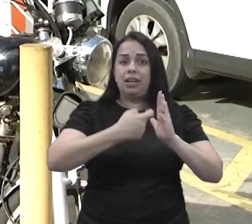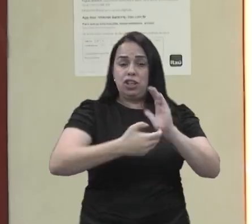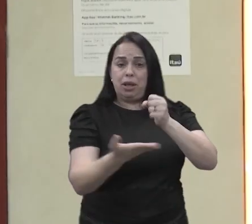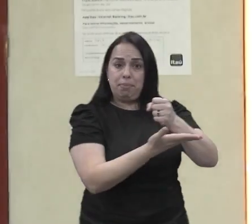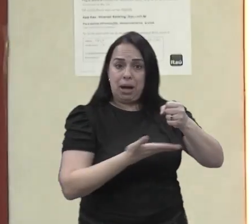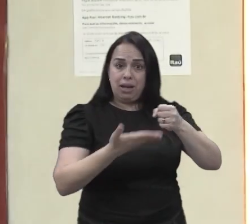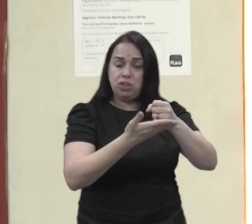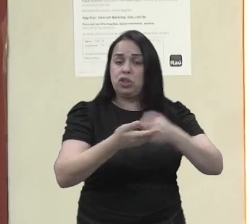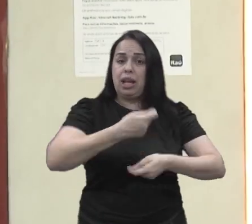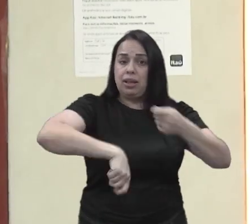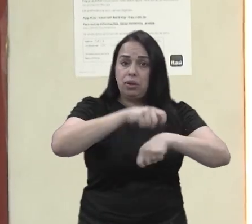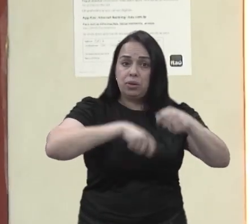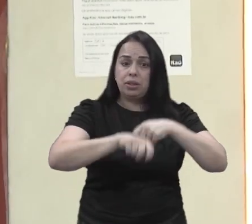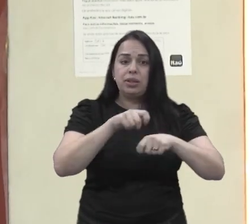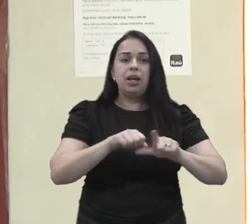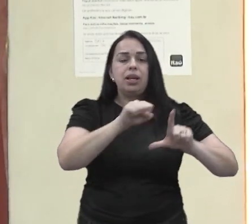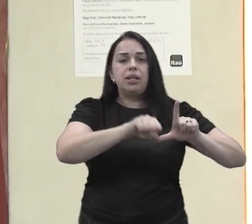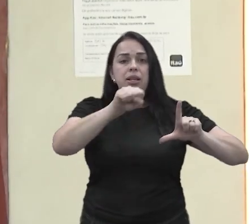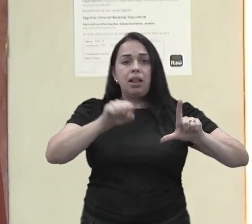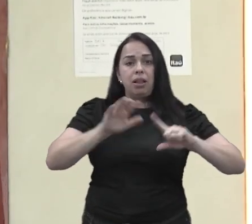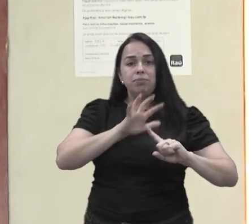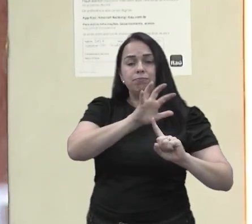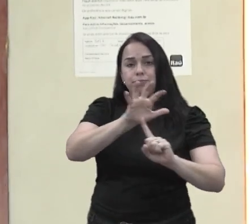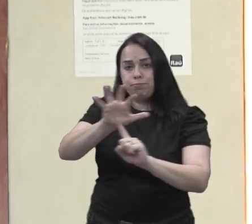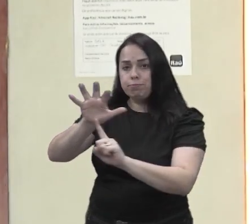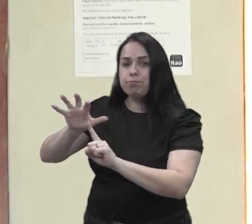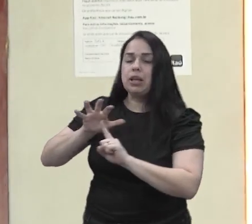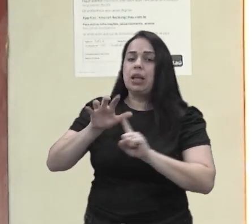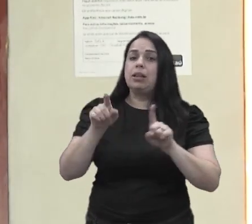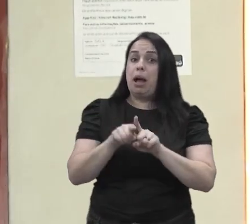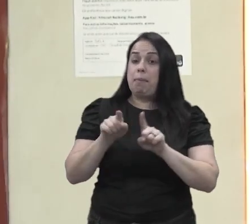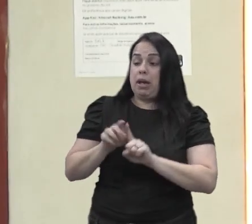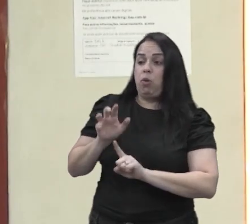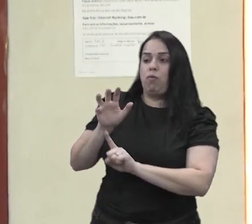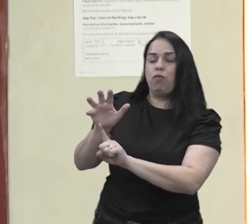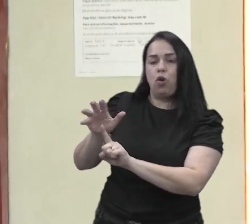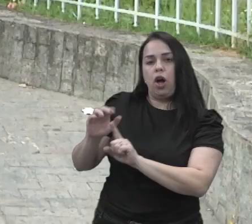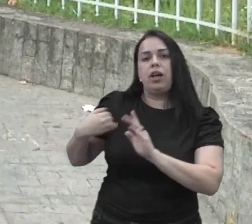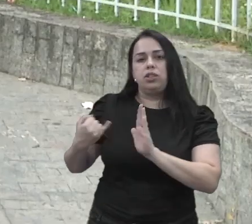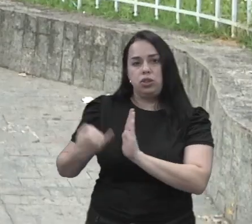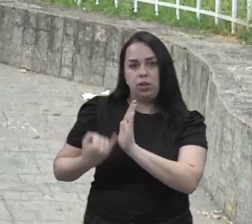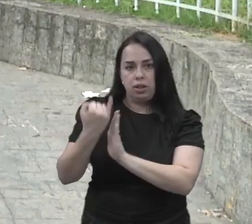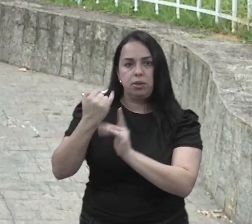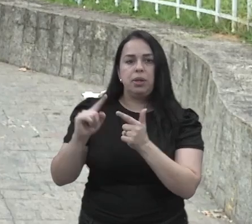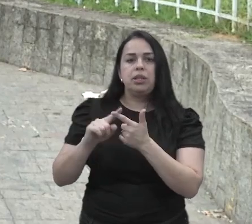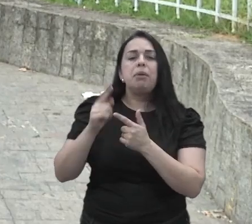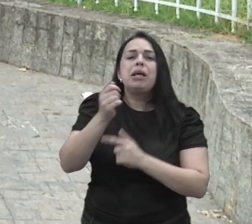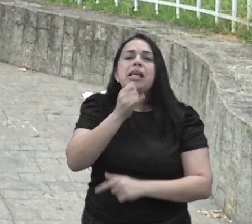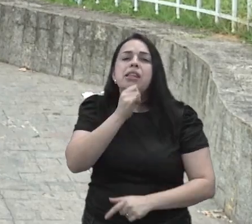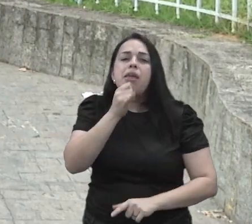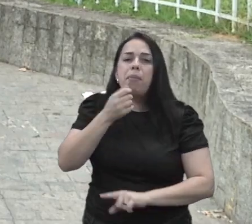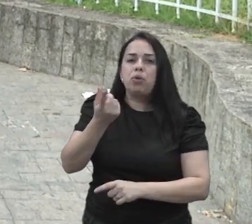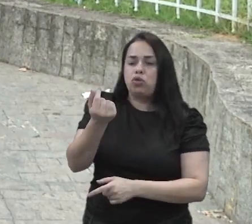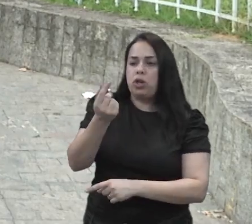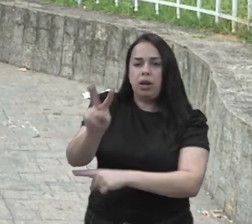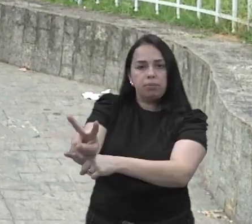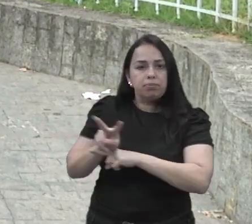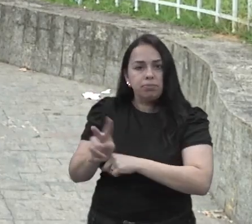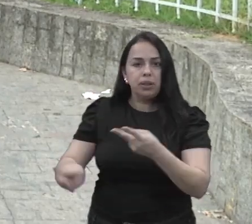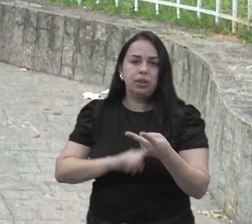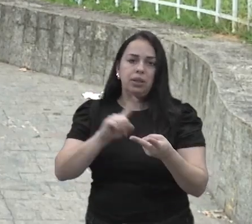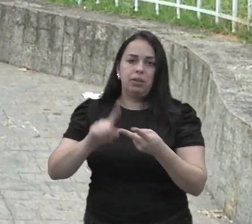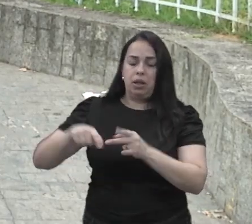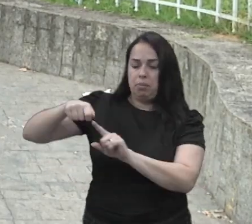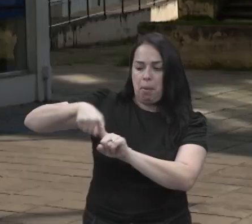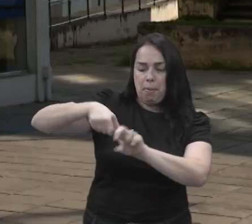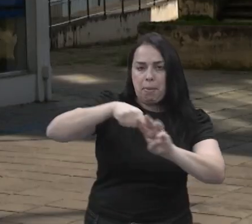inflação. Conhecida como taxa básica de juros da economia, a Selic influencia outras taxas de juros do país, como taxas